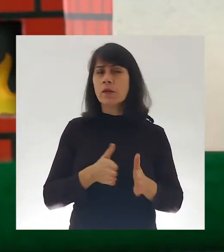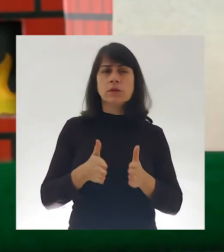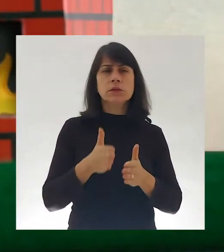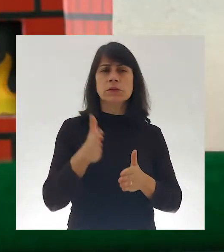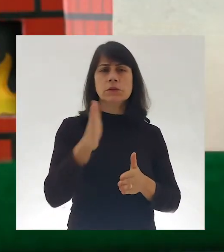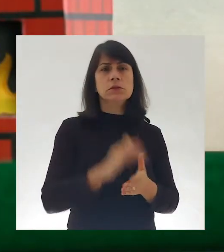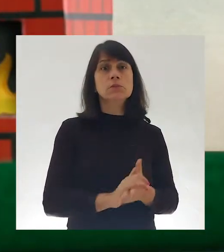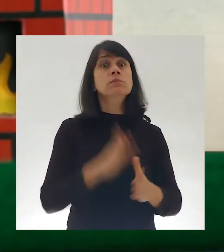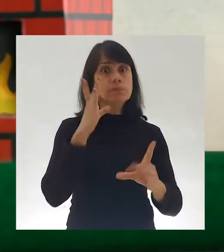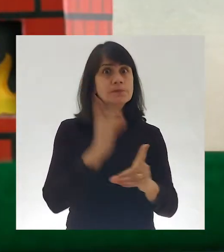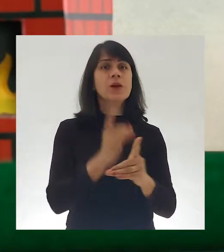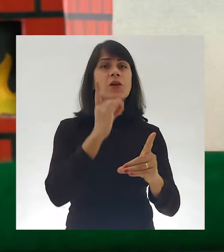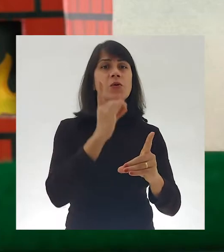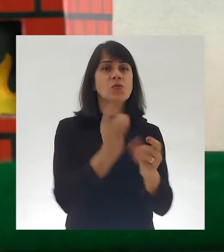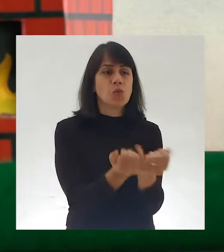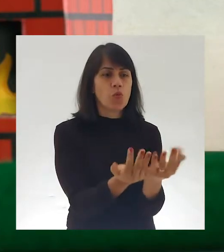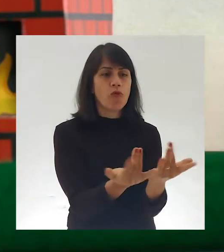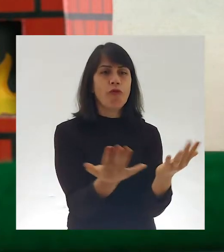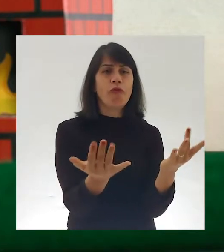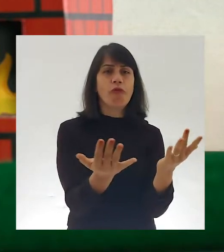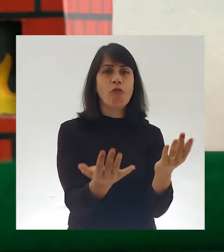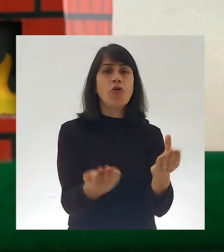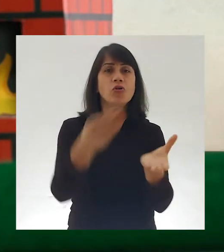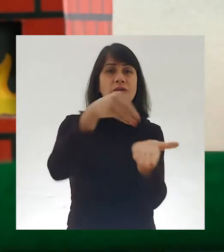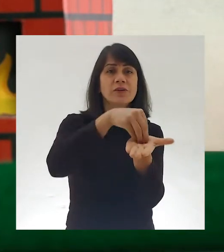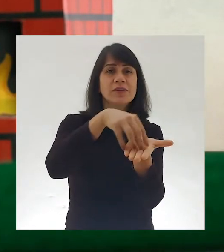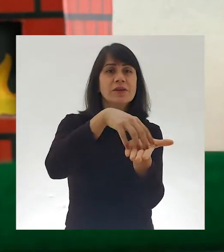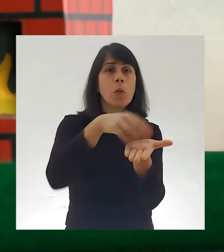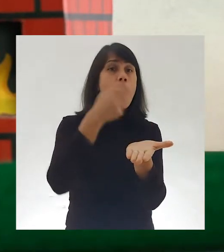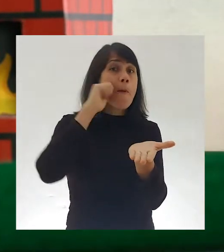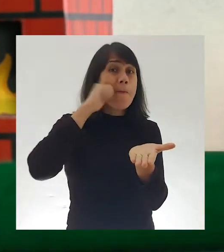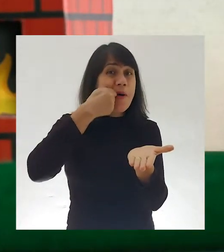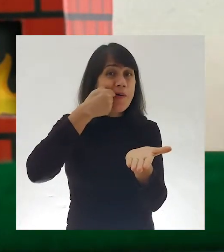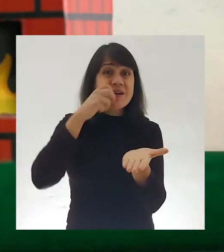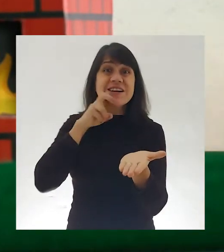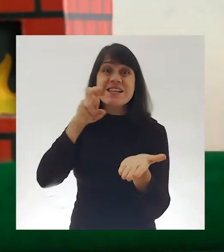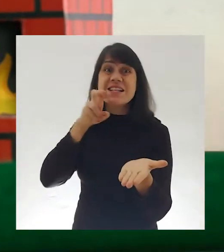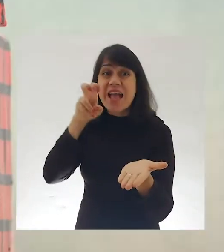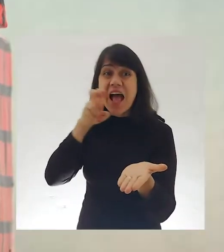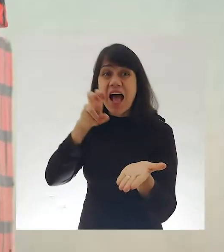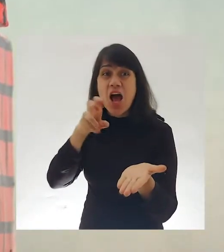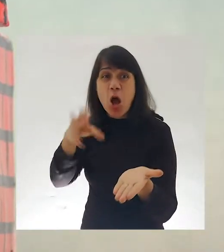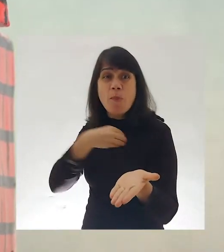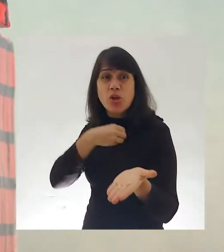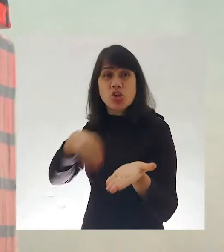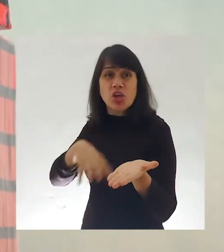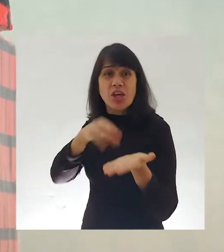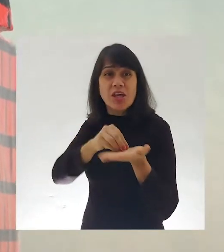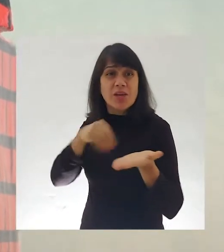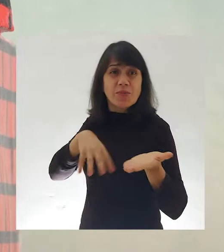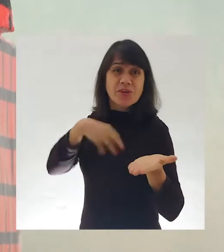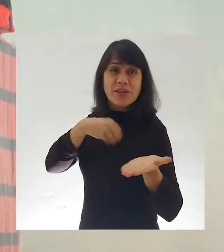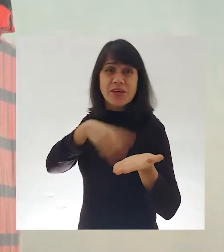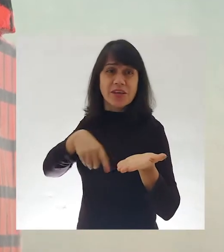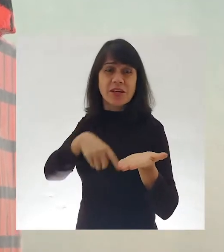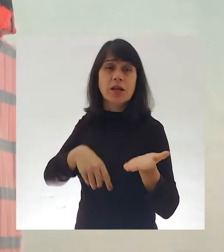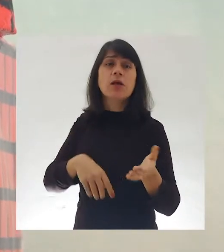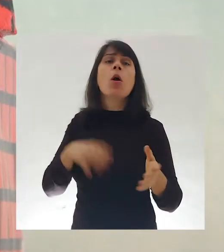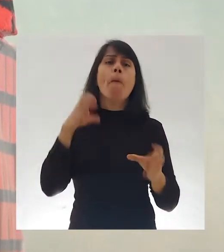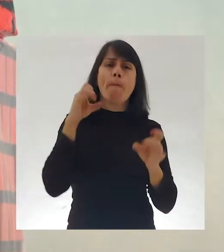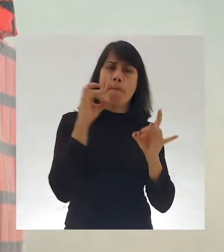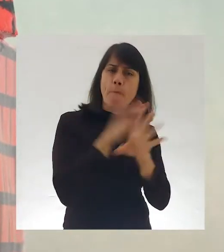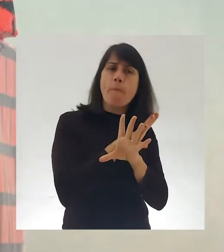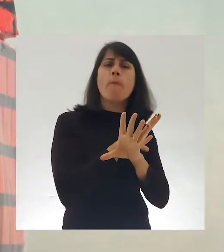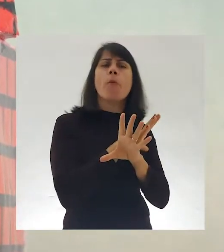caminho, encontrou um forno com um pão assando que gritava: Tira-me daqui!